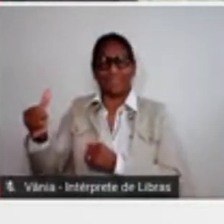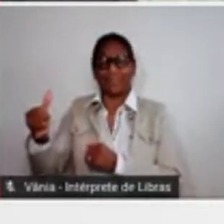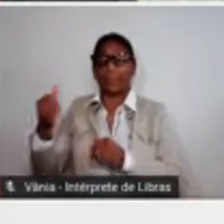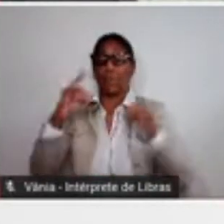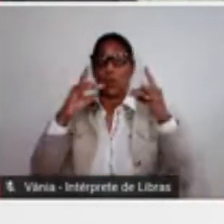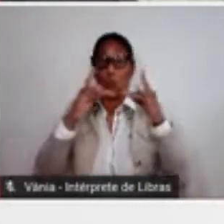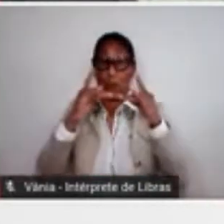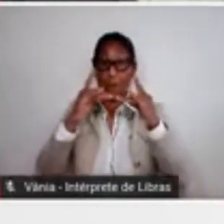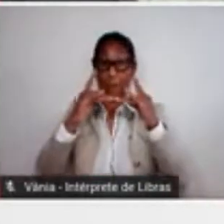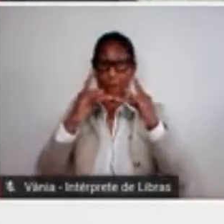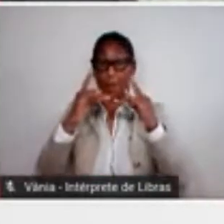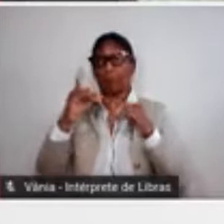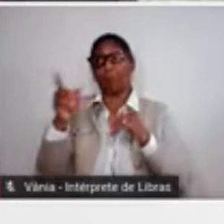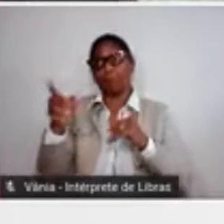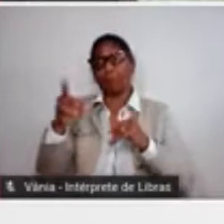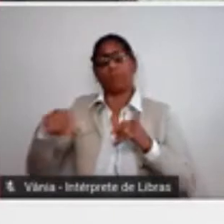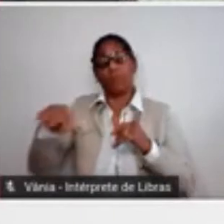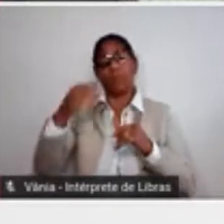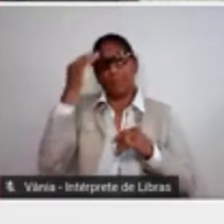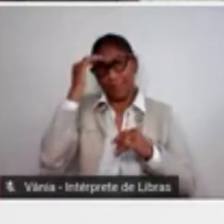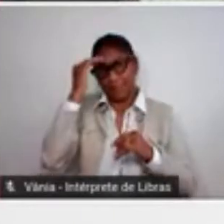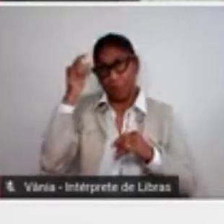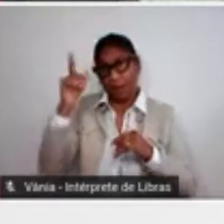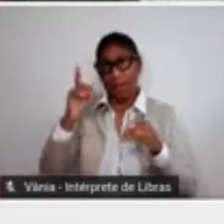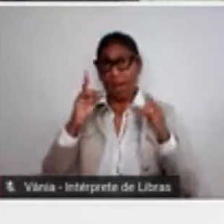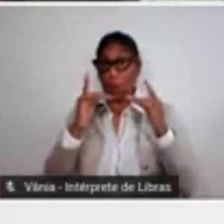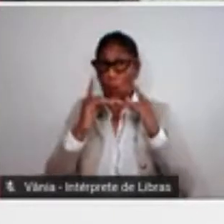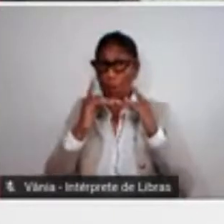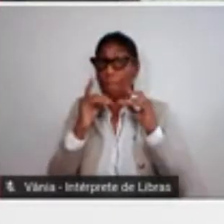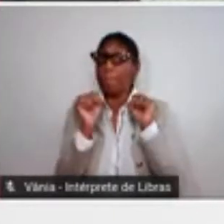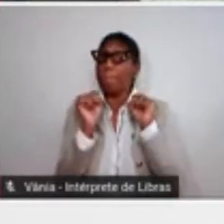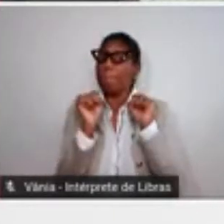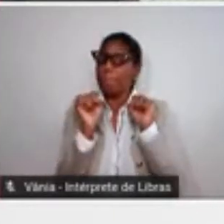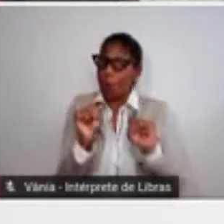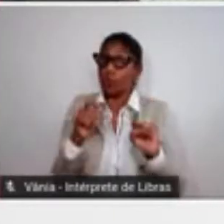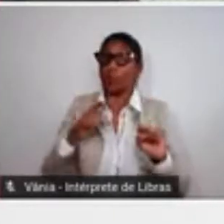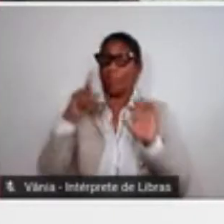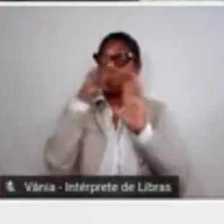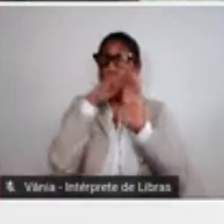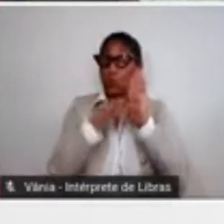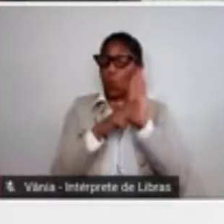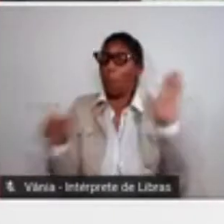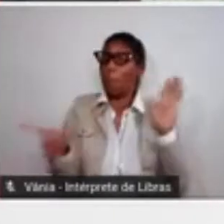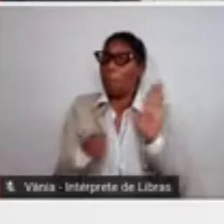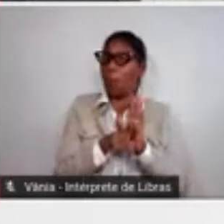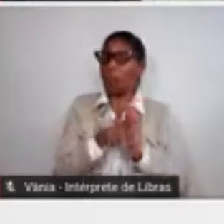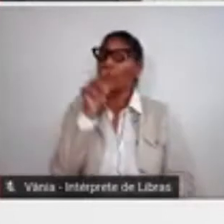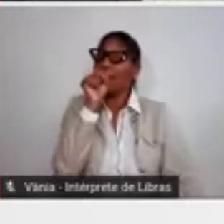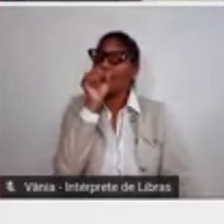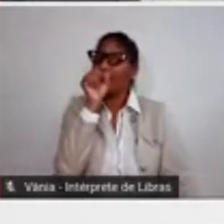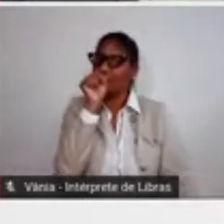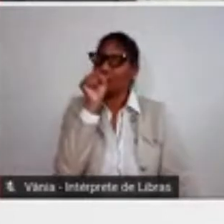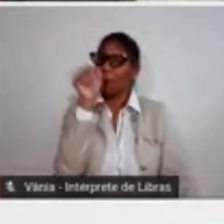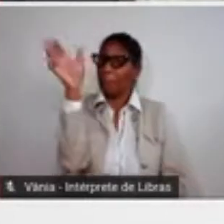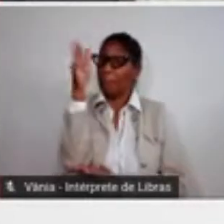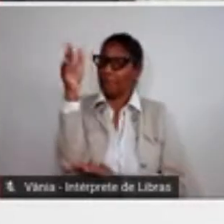de fato, mas nós entendemos aqui também ela pode ainda ter os protocolos também da bandeira laranja